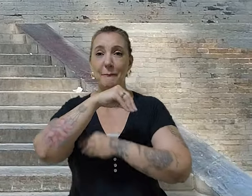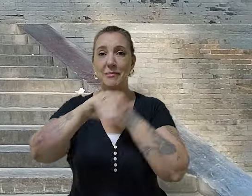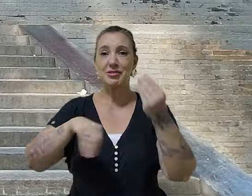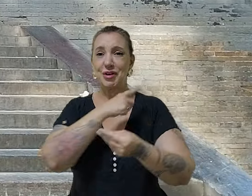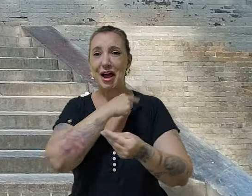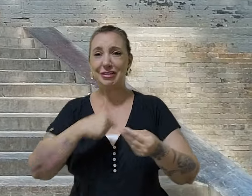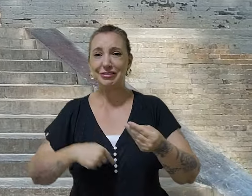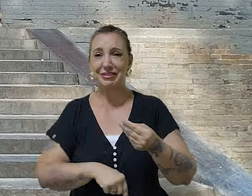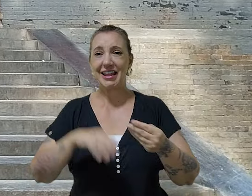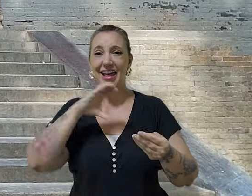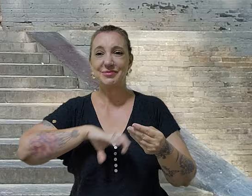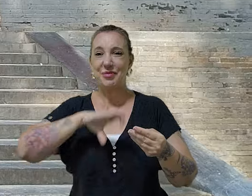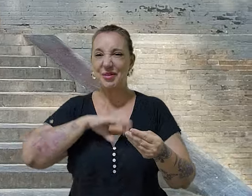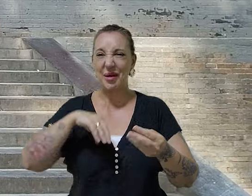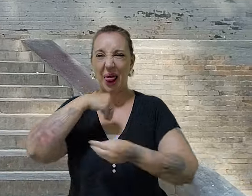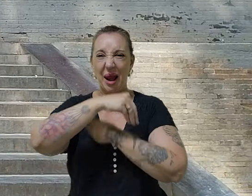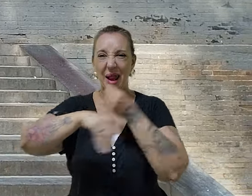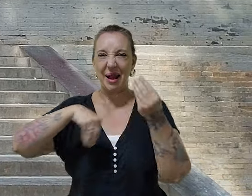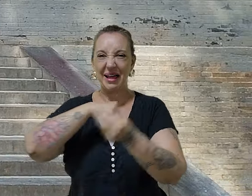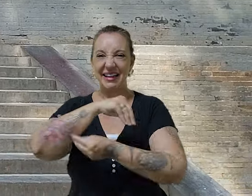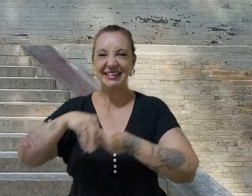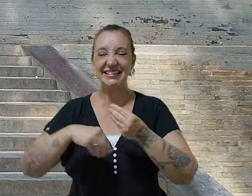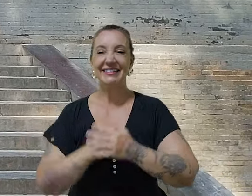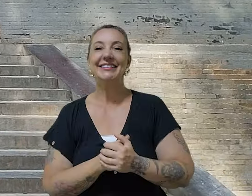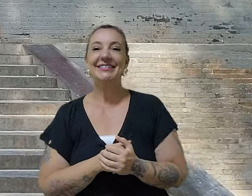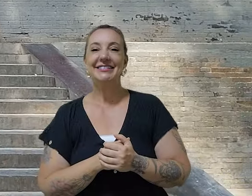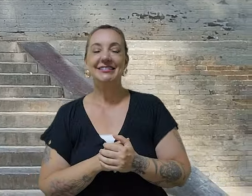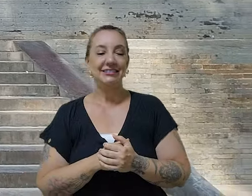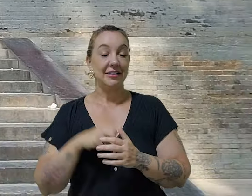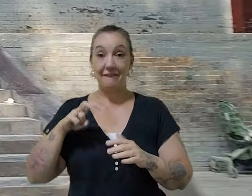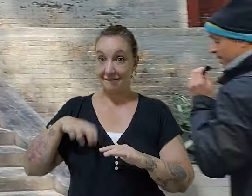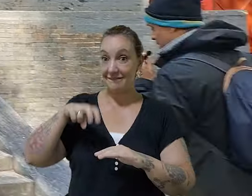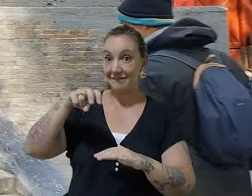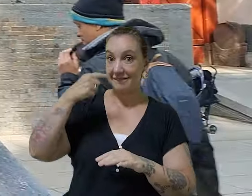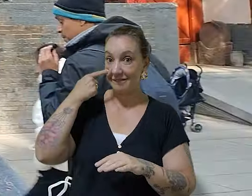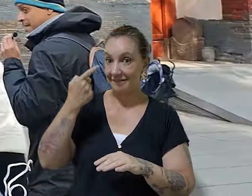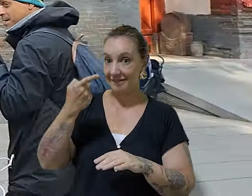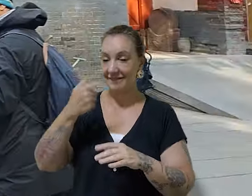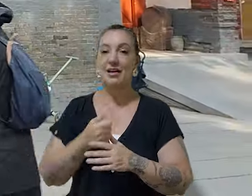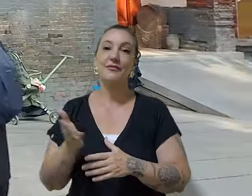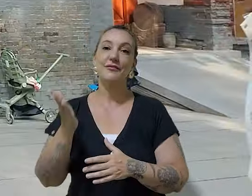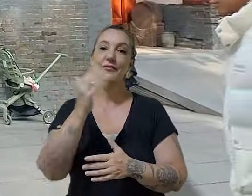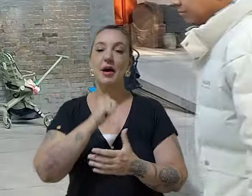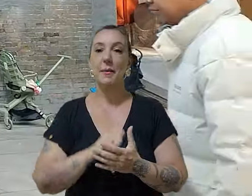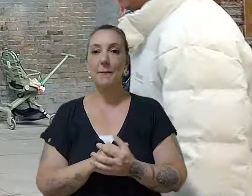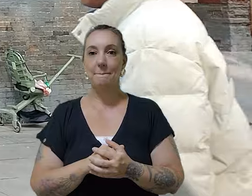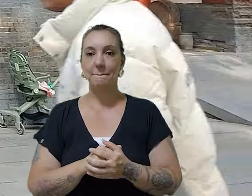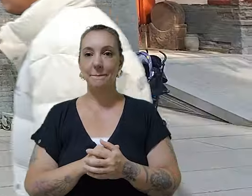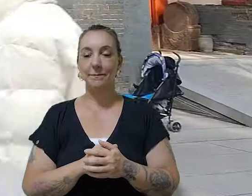chinês, fala português. E vamos subir, hein? Vamos nessa, Rômulo?